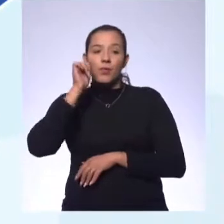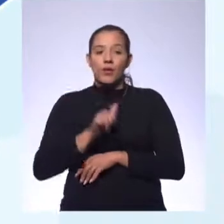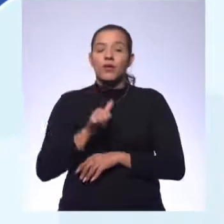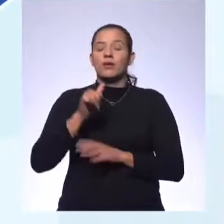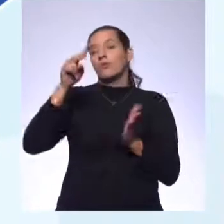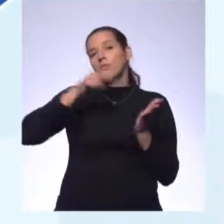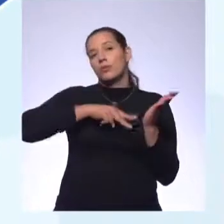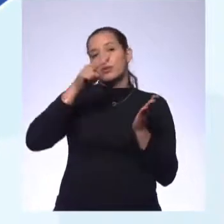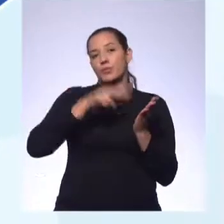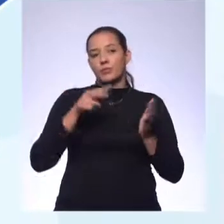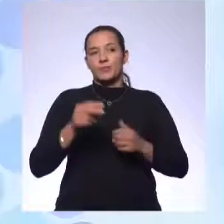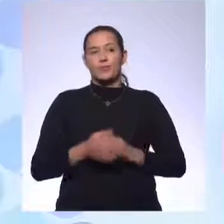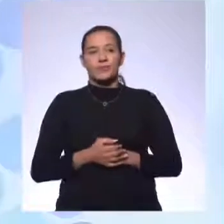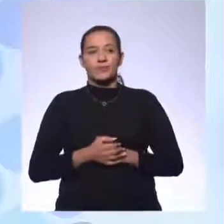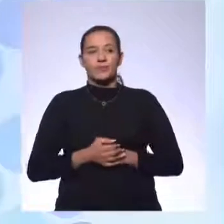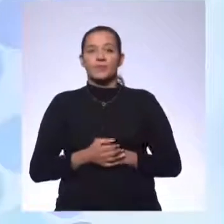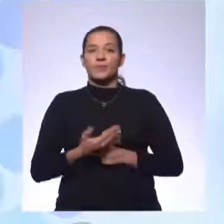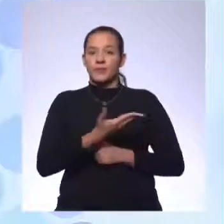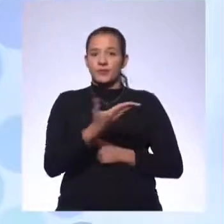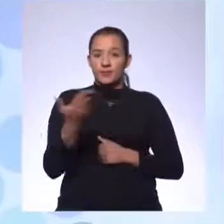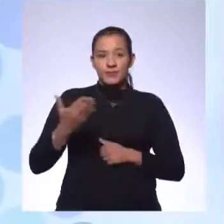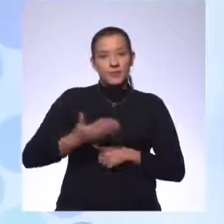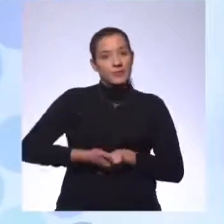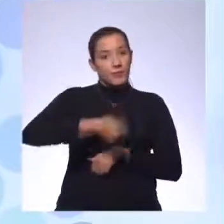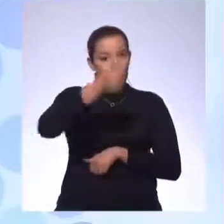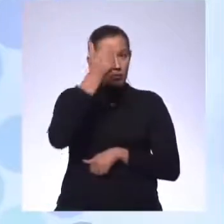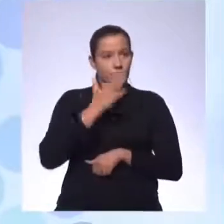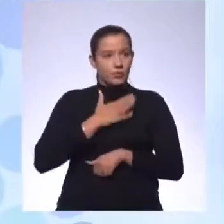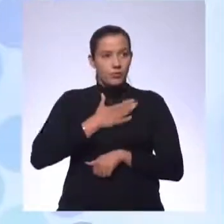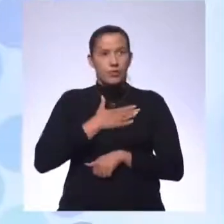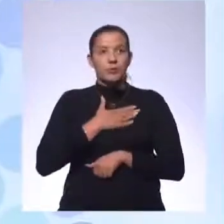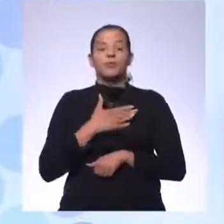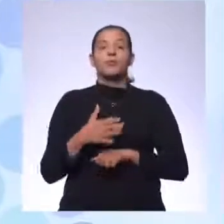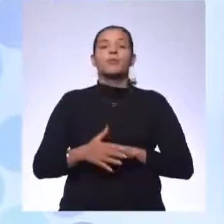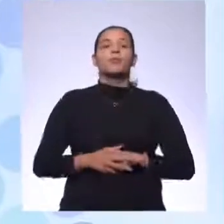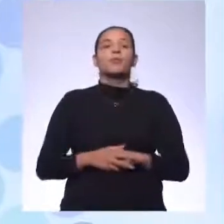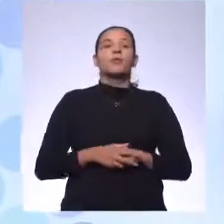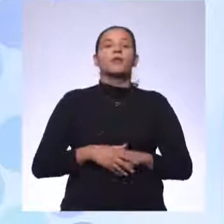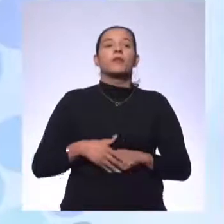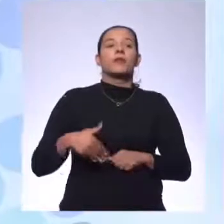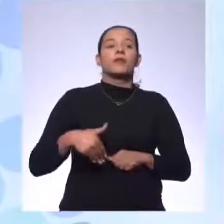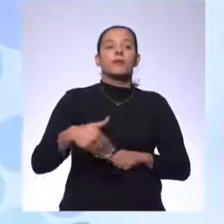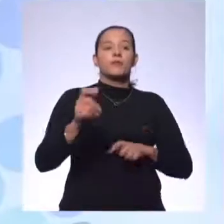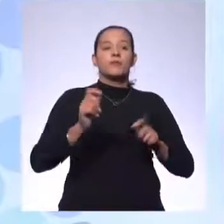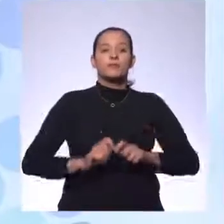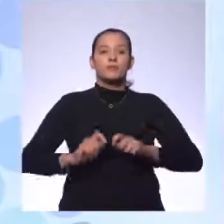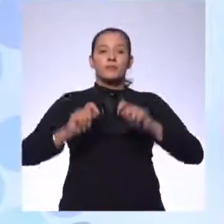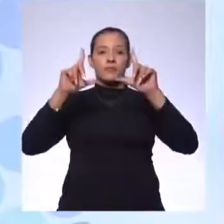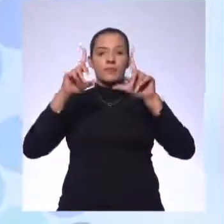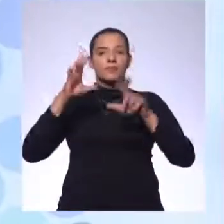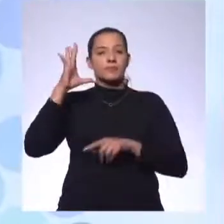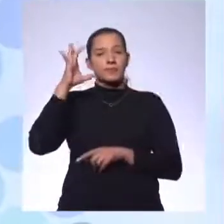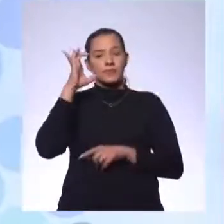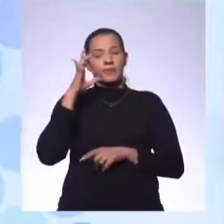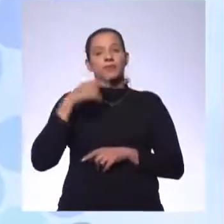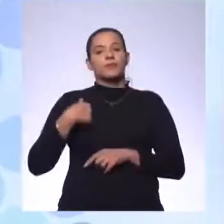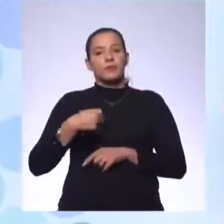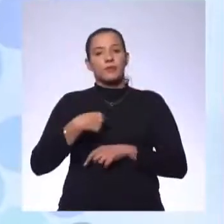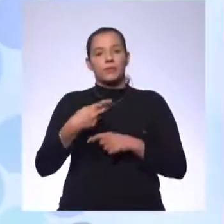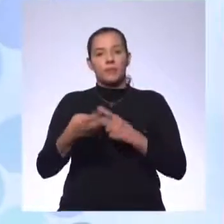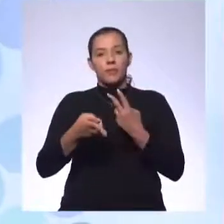leitora. Você, por favor, faça algo bem melhor do que o meu. Vou colocar daqui a pouco esta imagem lá no Instagram, língua portuguesa sem